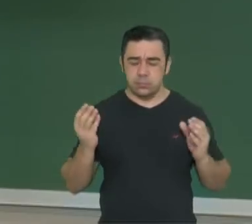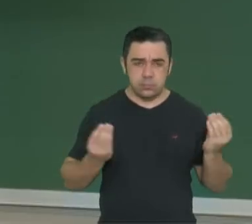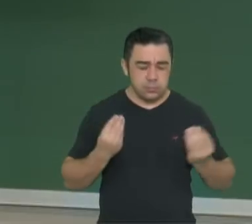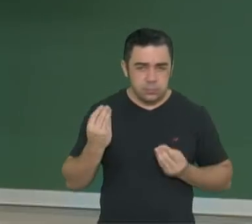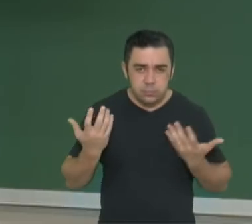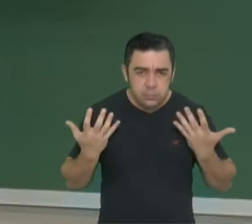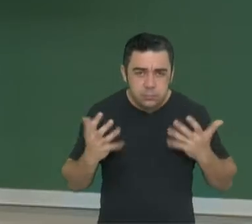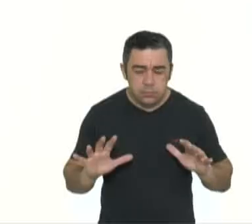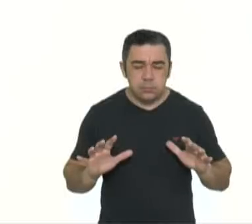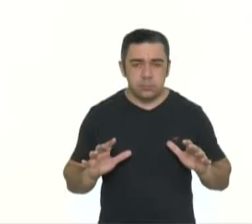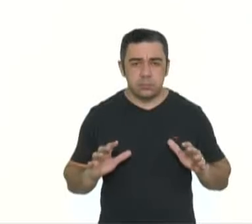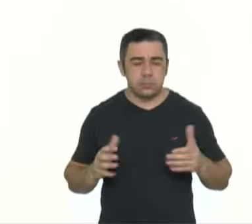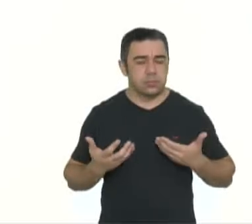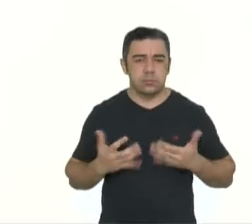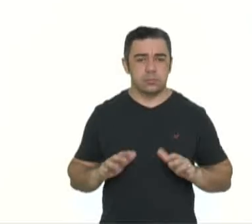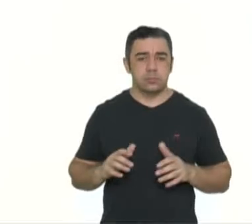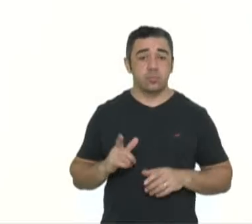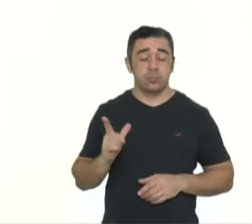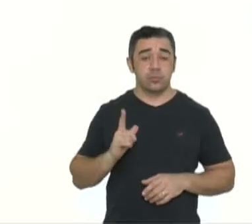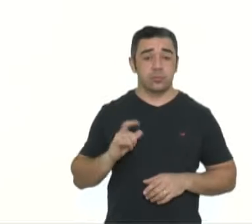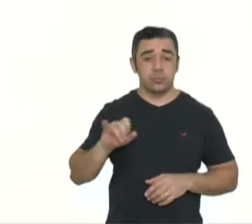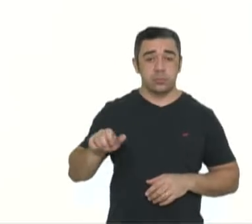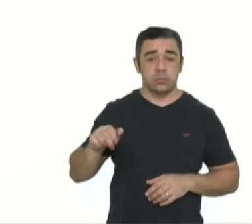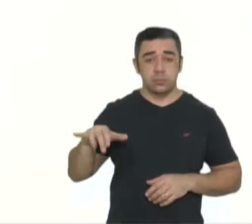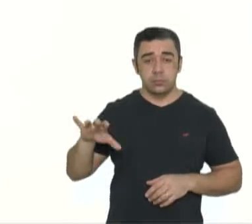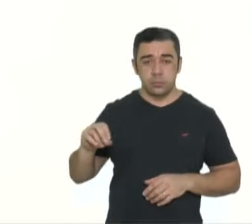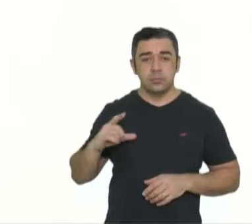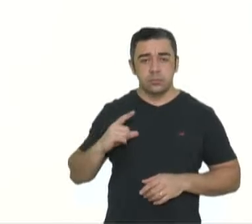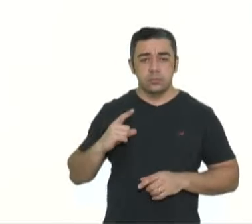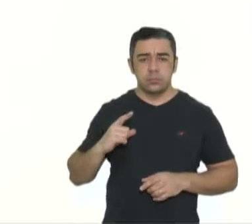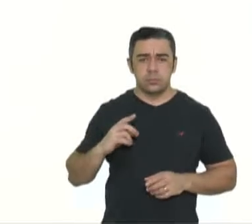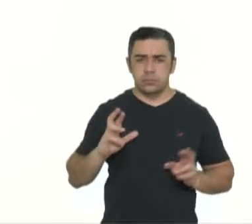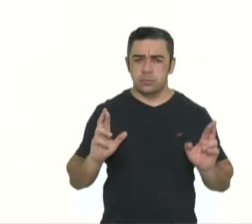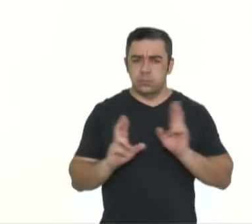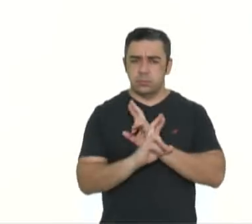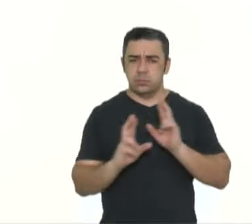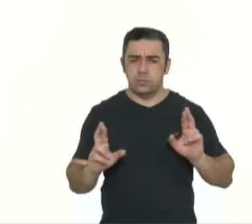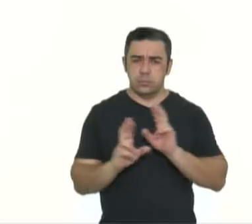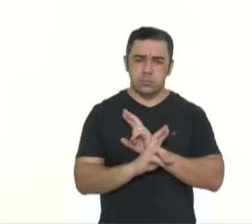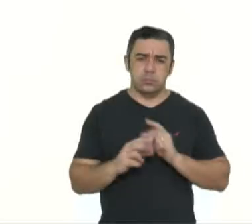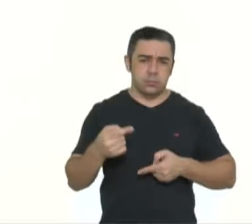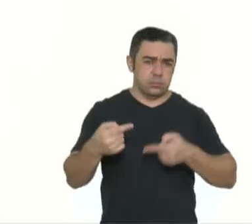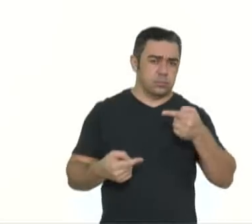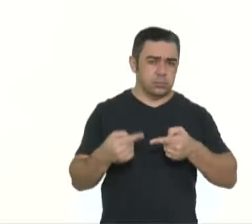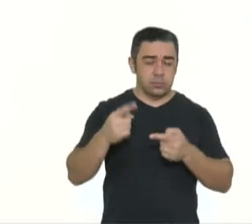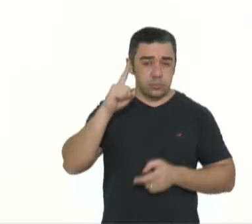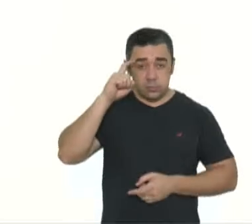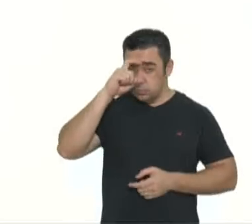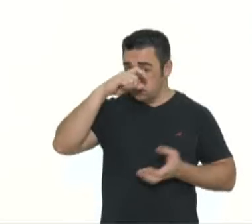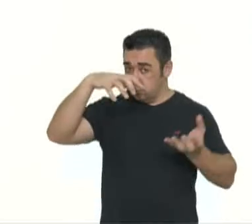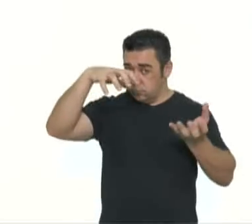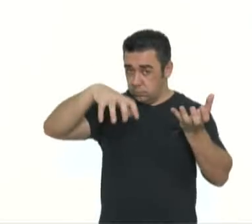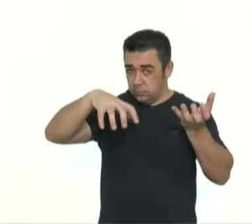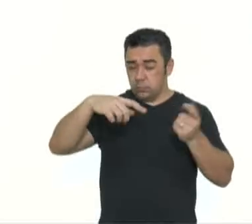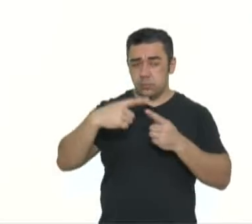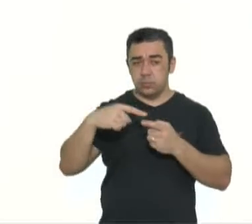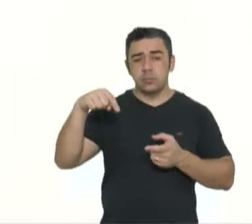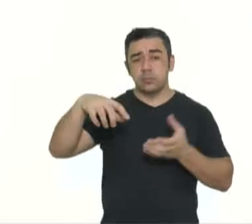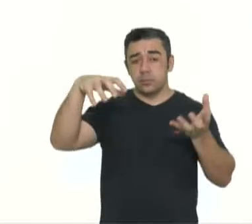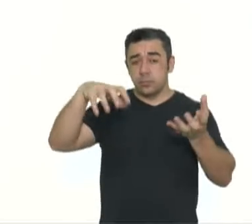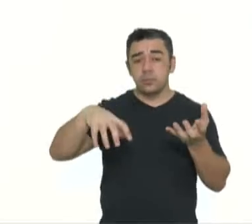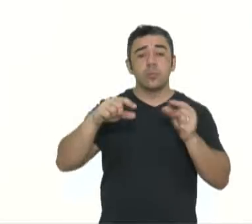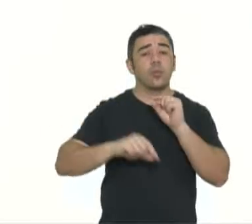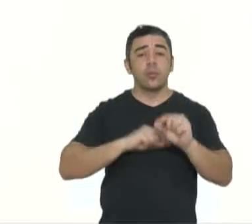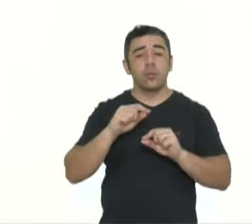renúncia? Jânio tinha relações políticas difíceis com o Congresso, porque esse Congresso era